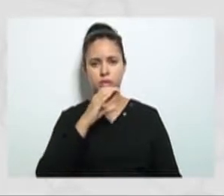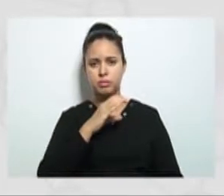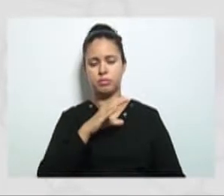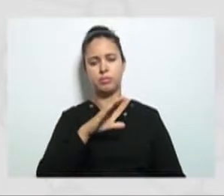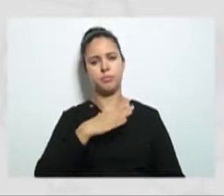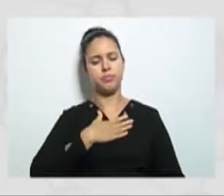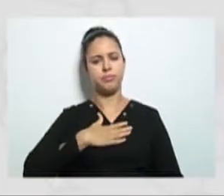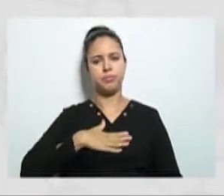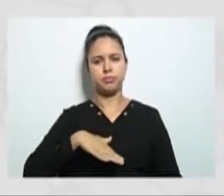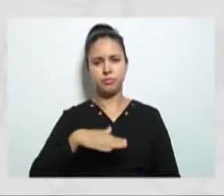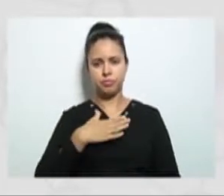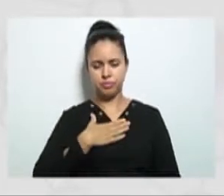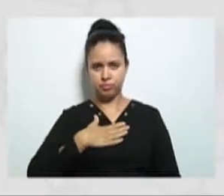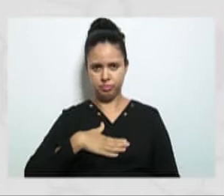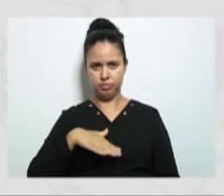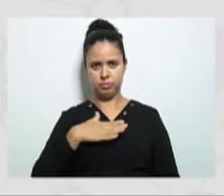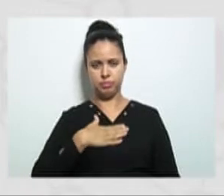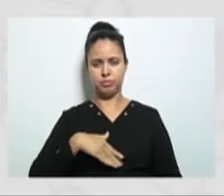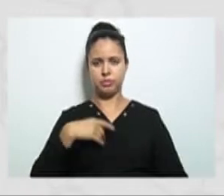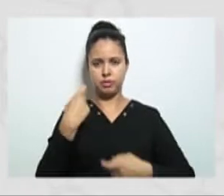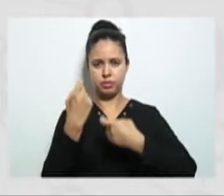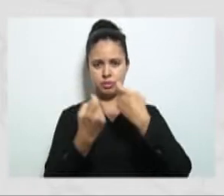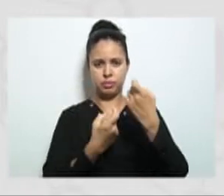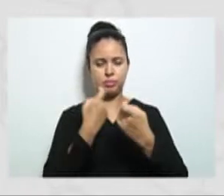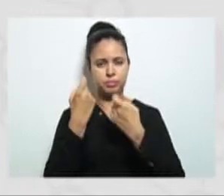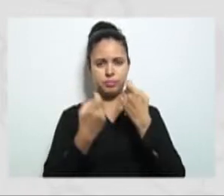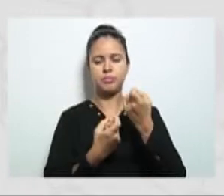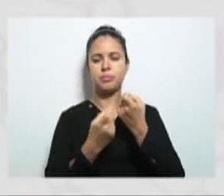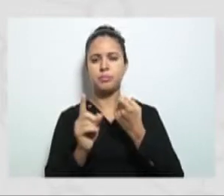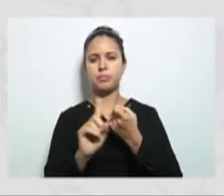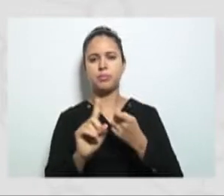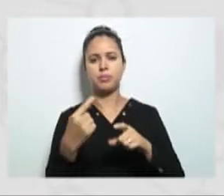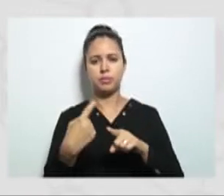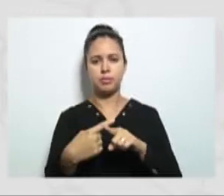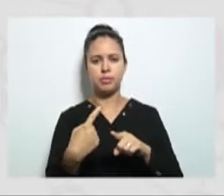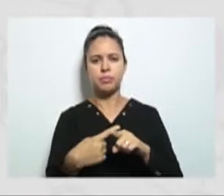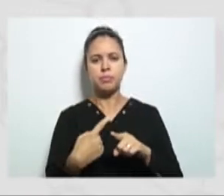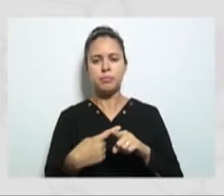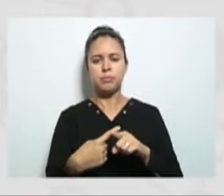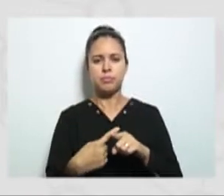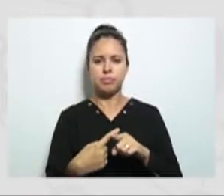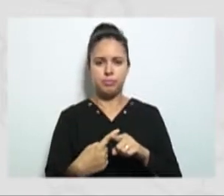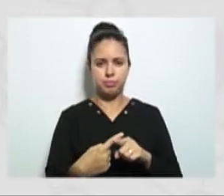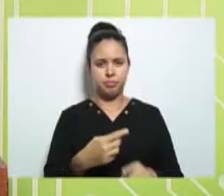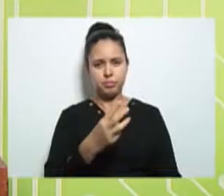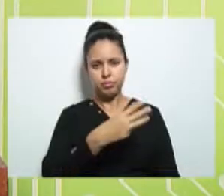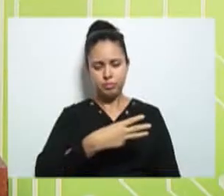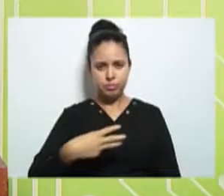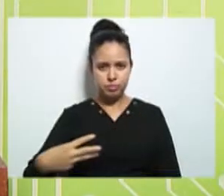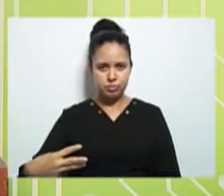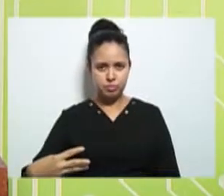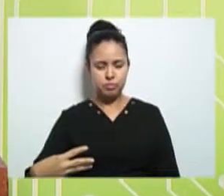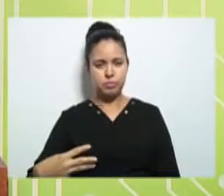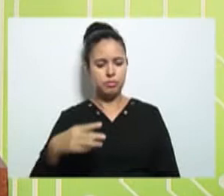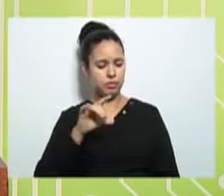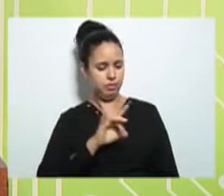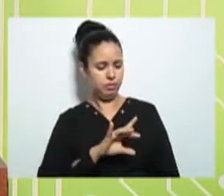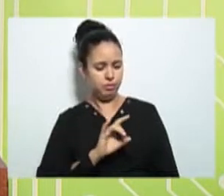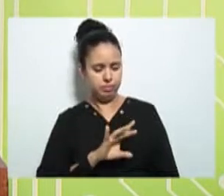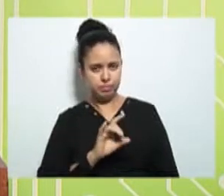Gente, não se preocupem, tá? Por quê? Porque sistema operacional hoje, como eu falei, é